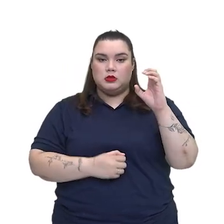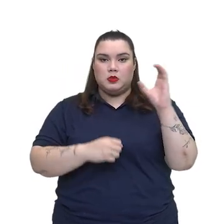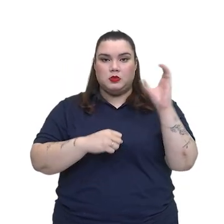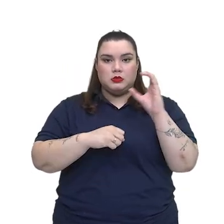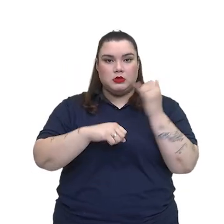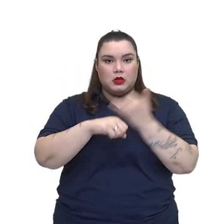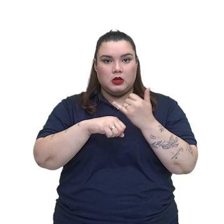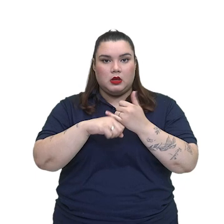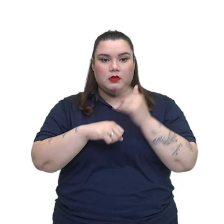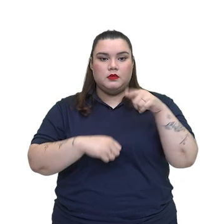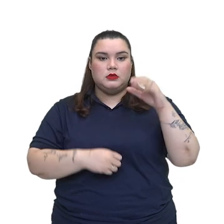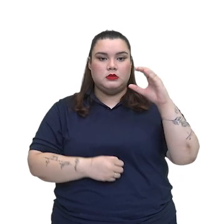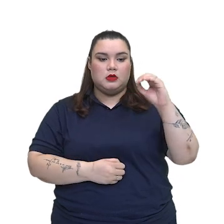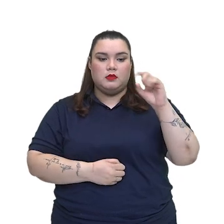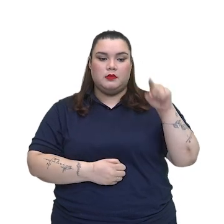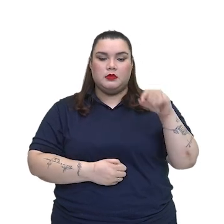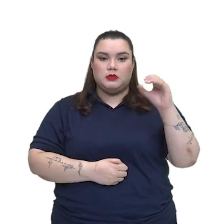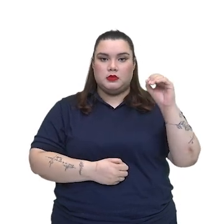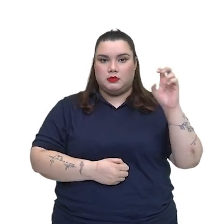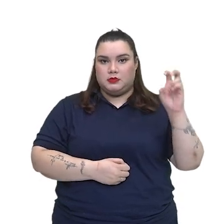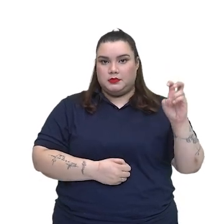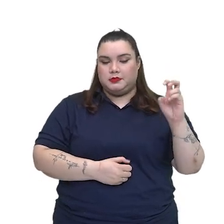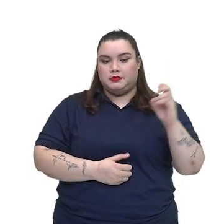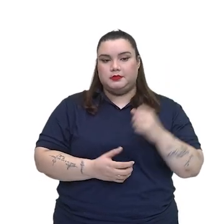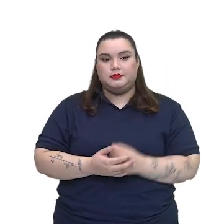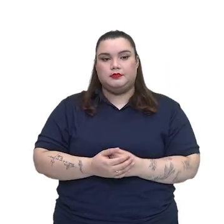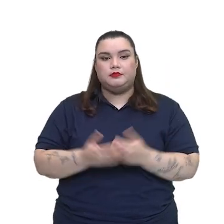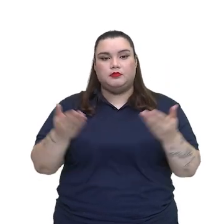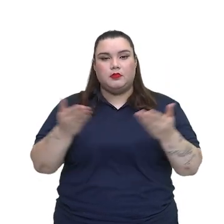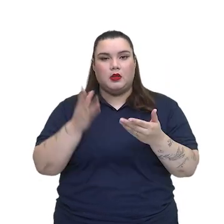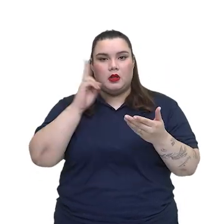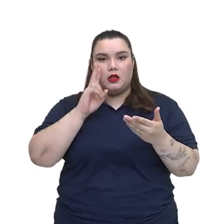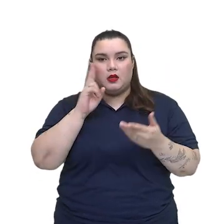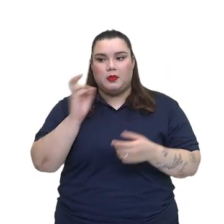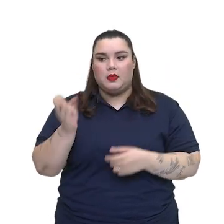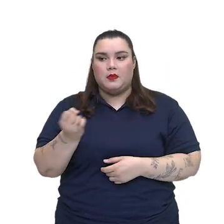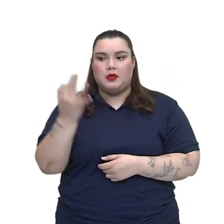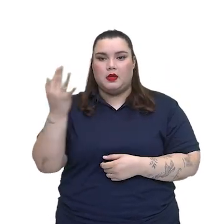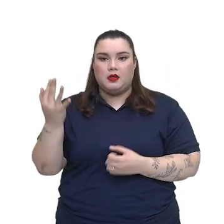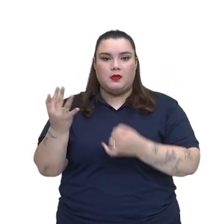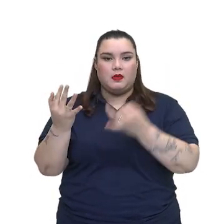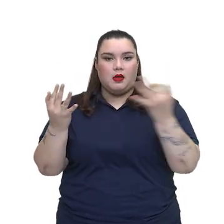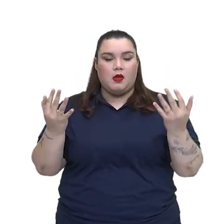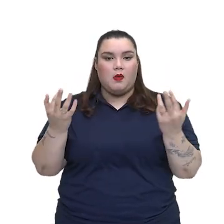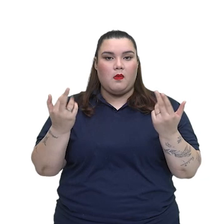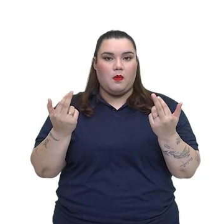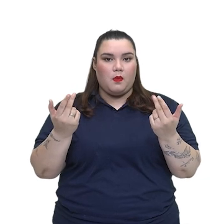0,05. Mais uma vez, o que a gente tem aqui? O mesmo número de casas